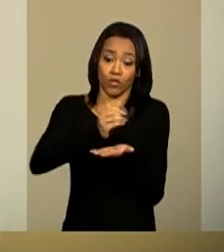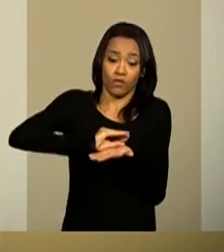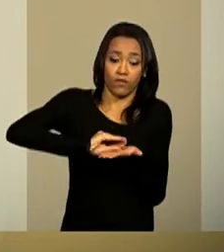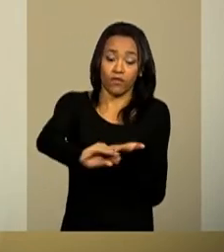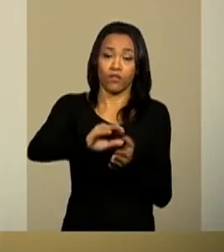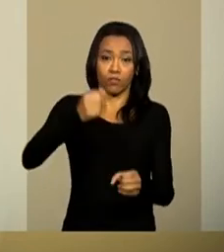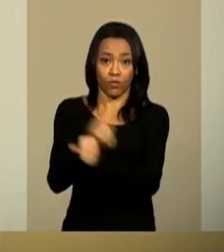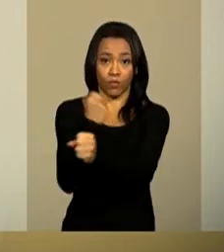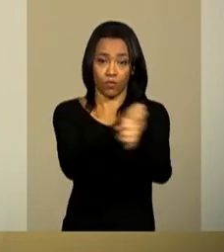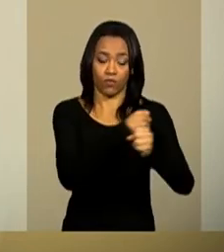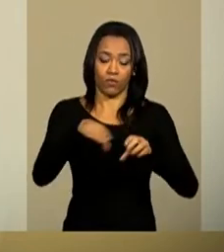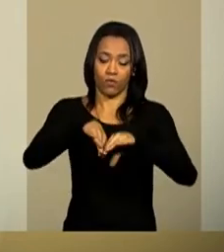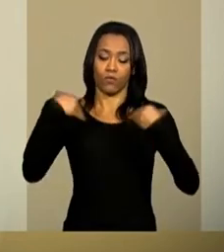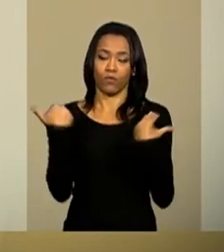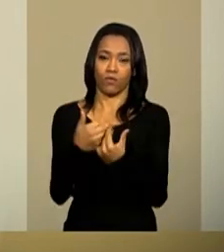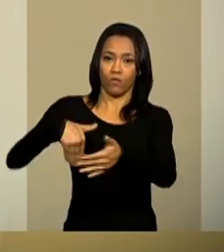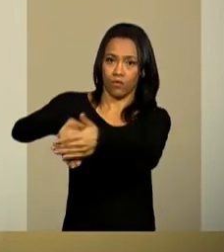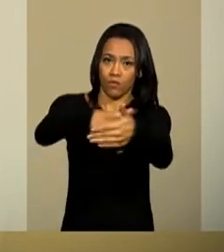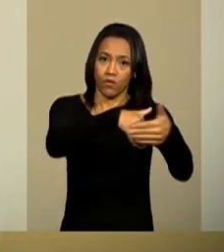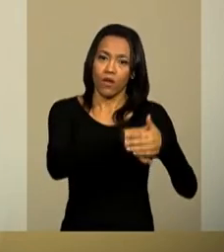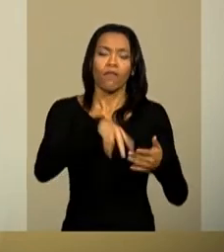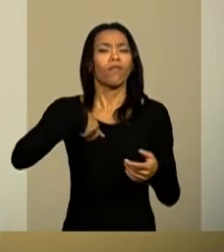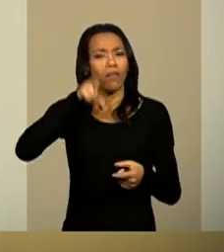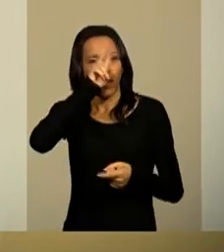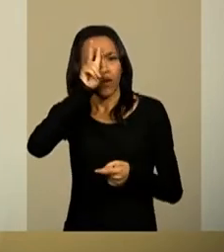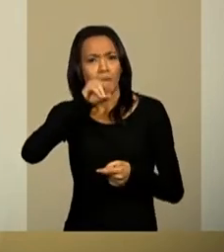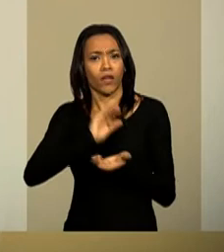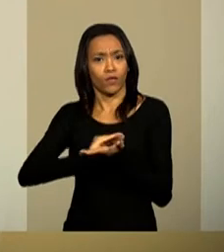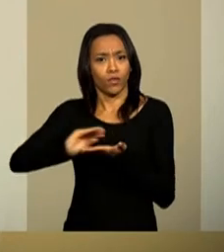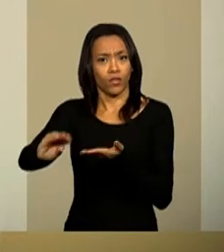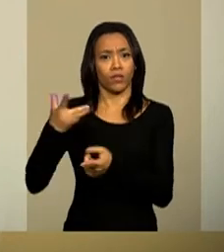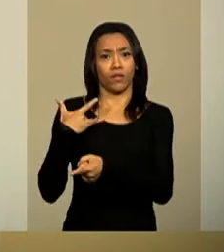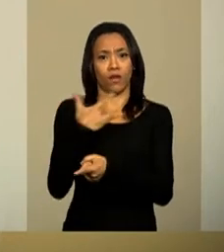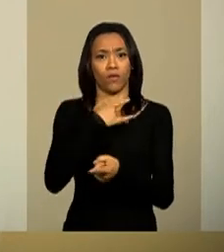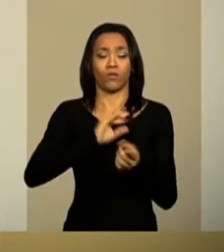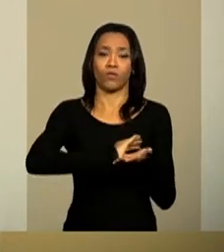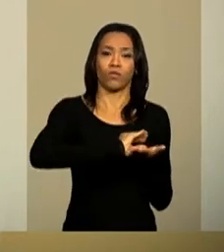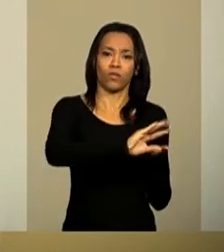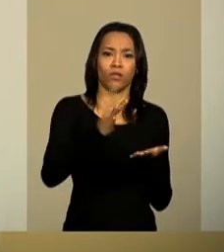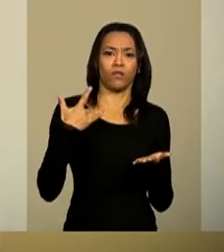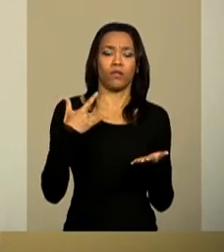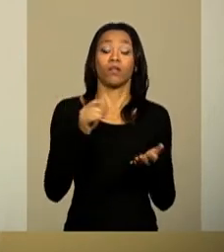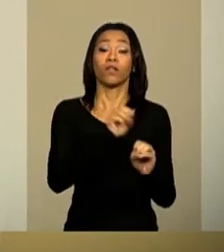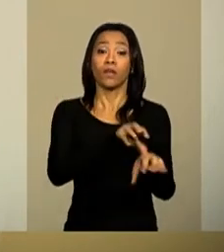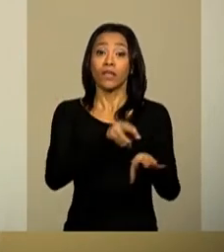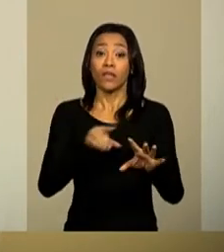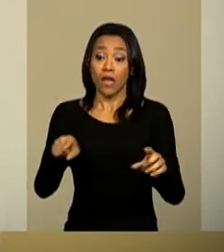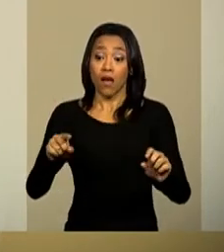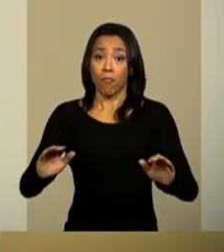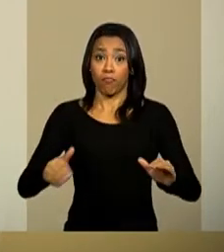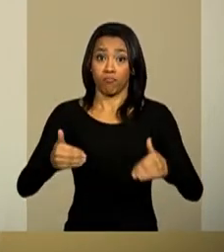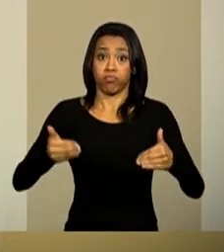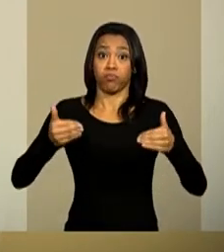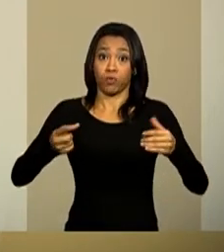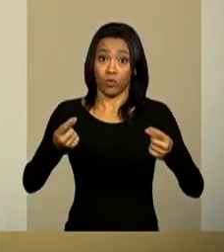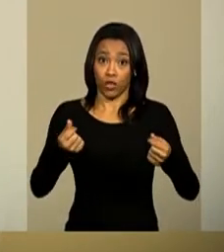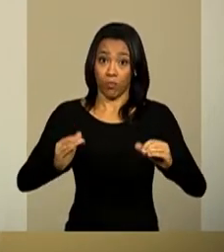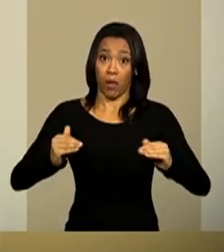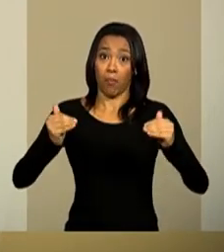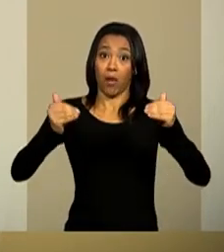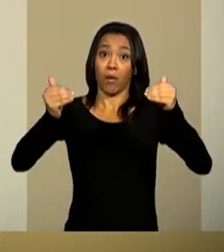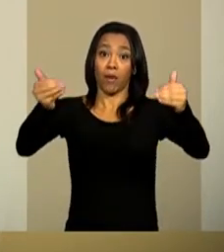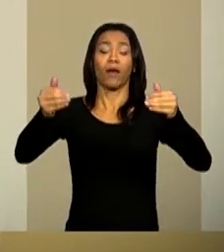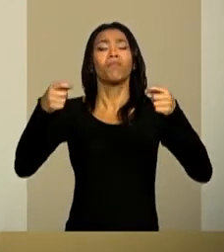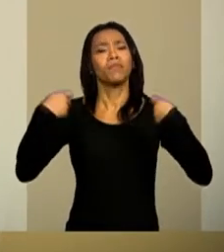Vale lembrar ainda que os orçamentos da saúde e da educação estão entre os que mais cresceram no meu governo. É